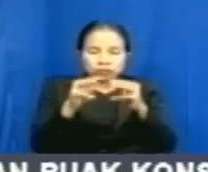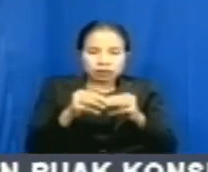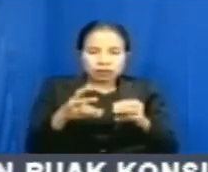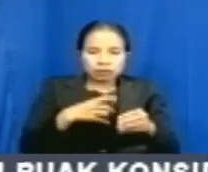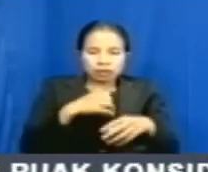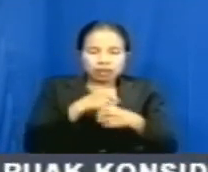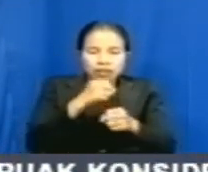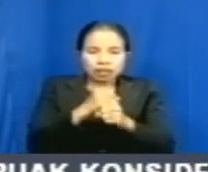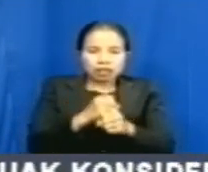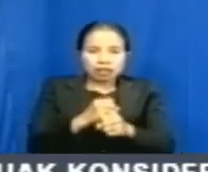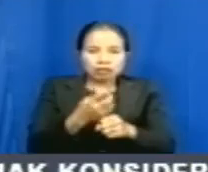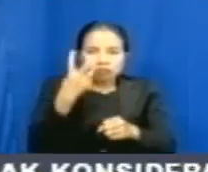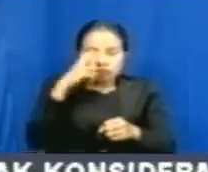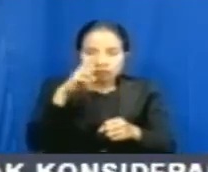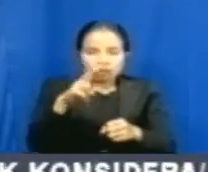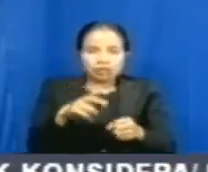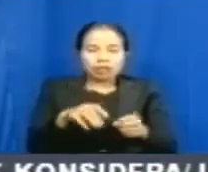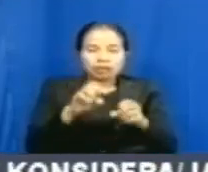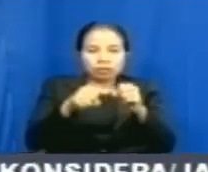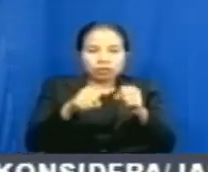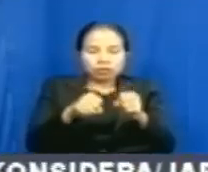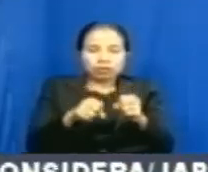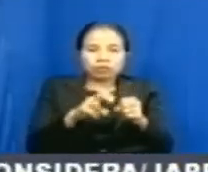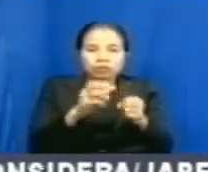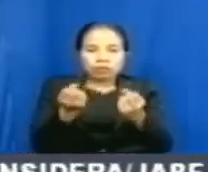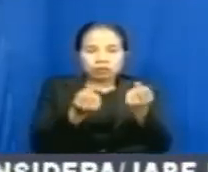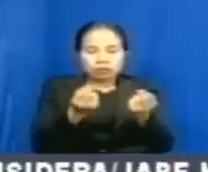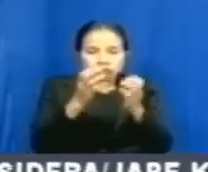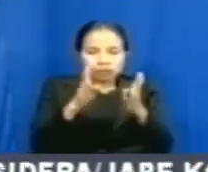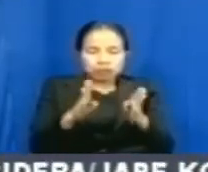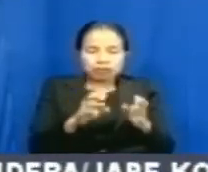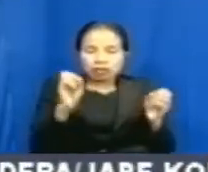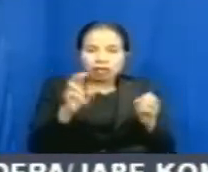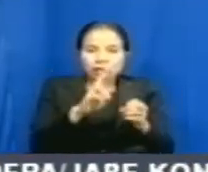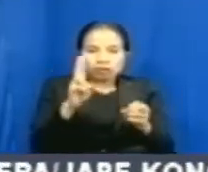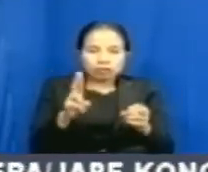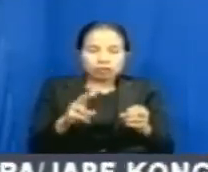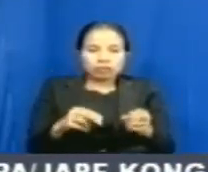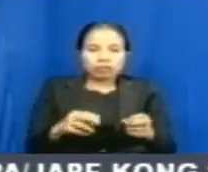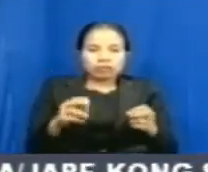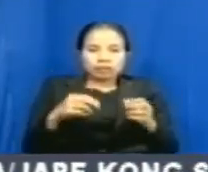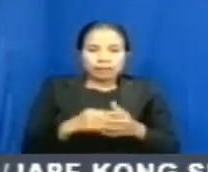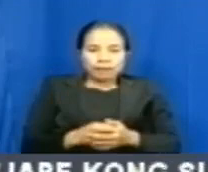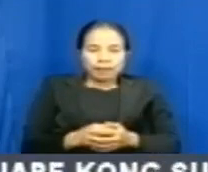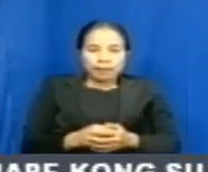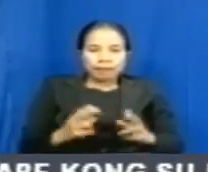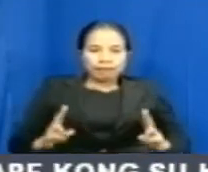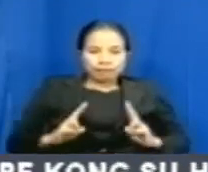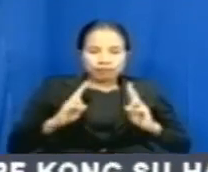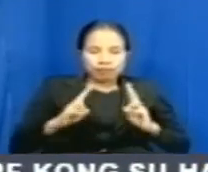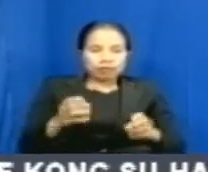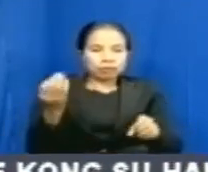Dili, Halauden, onde controla motorista Cira Nebe Conduz Transporte, lá utiliza uniforme no documentos transporte